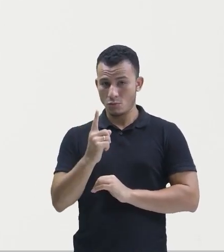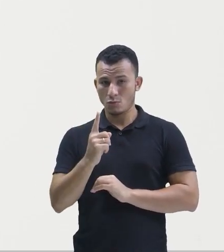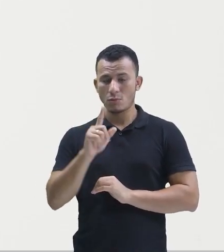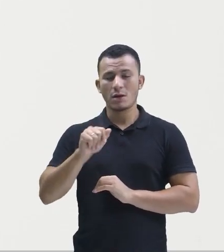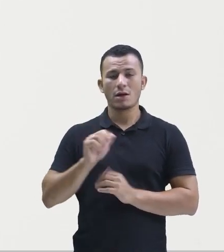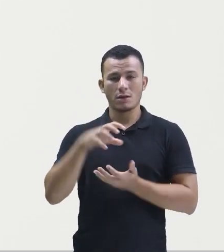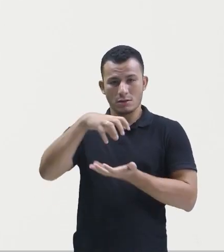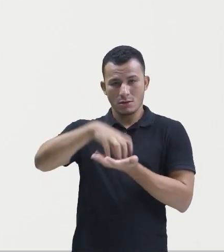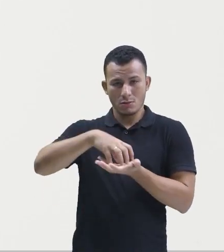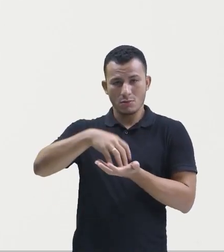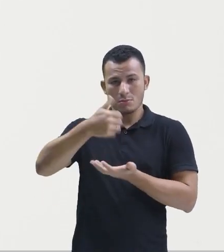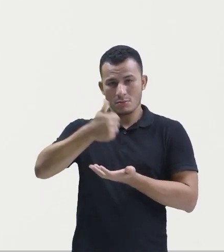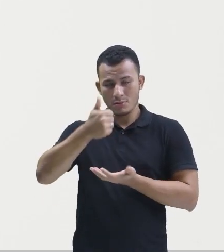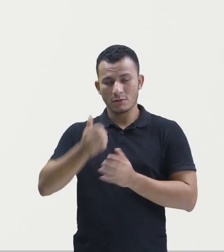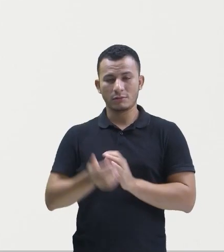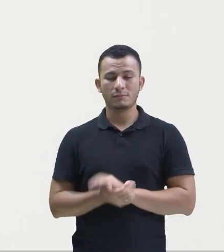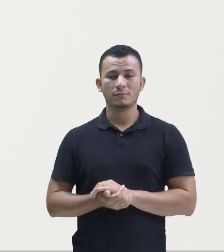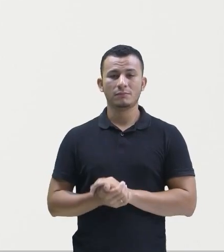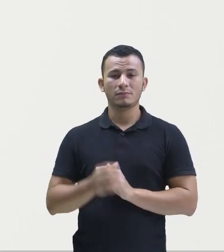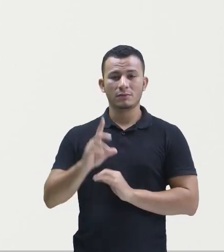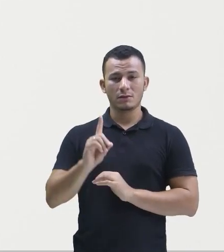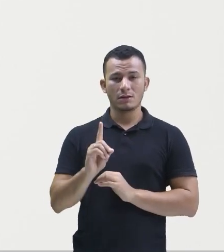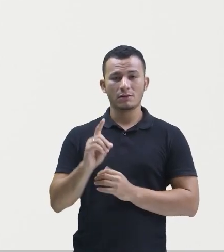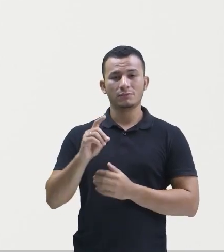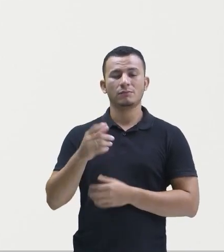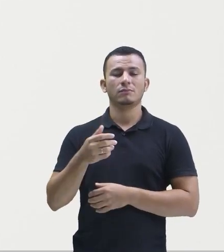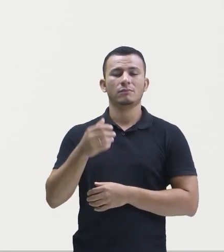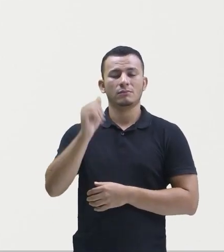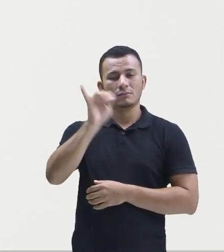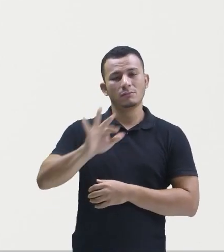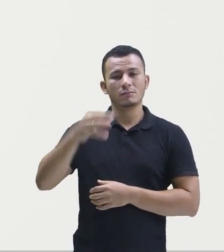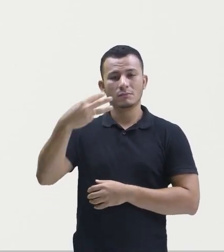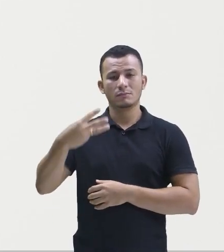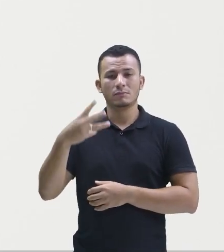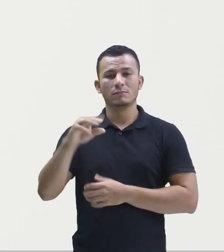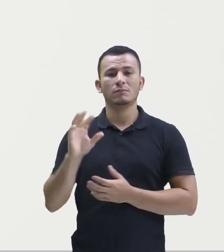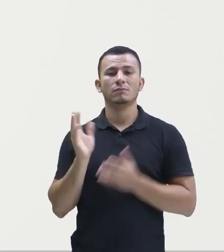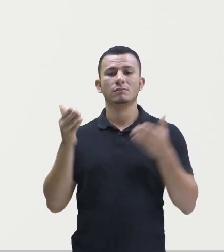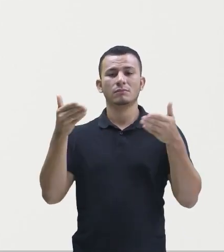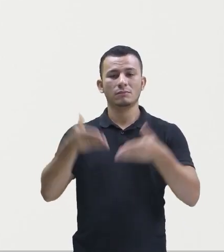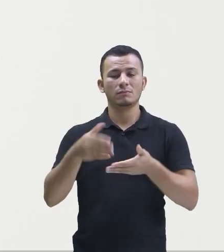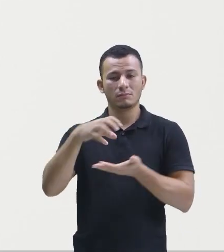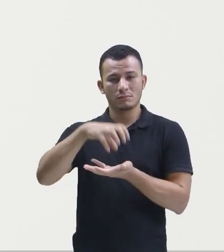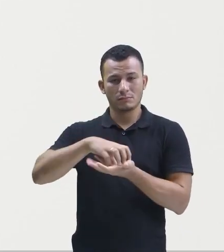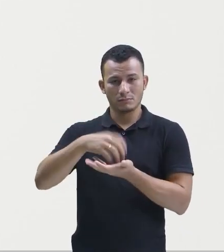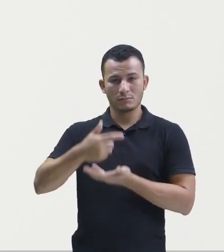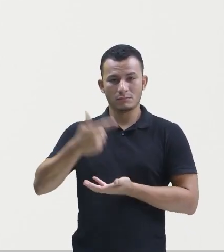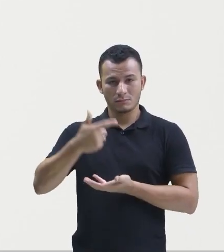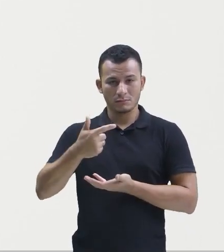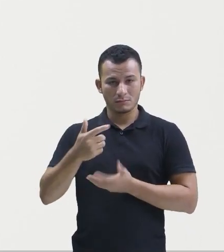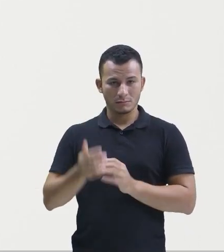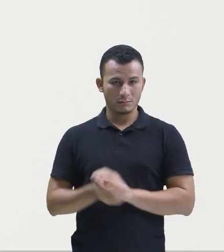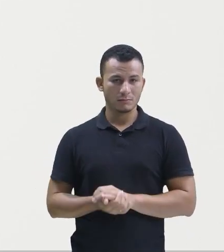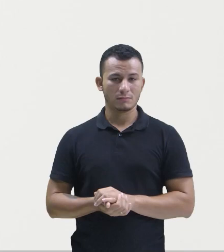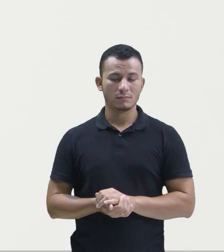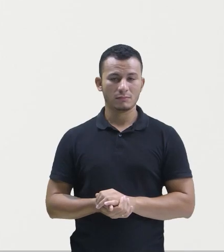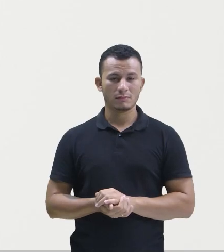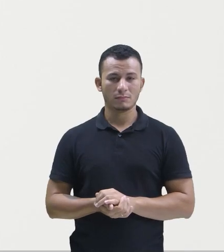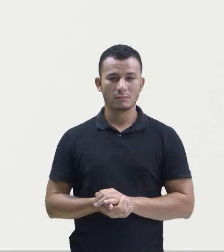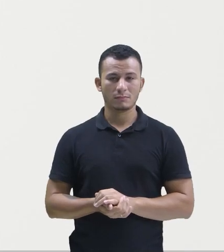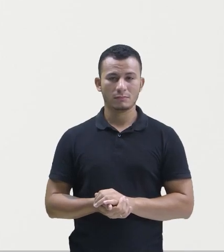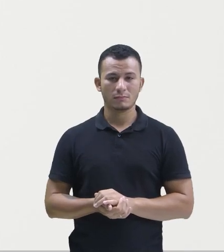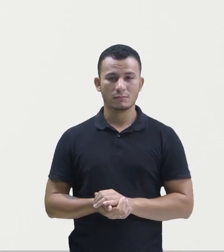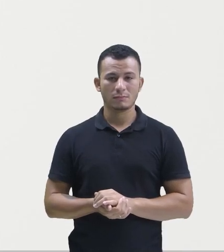primário? D. A imagem 3 refere-se ao setor secundário? Agora vamos lá para a